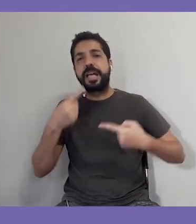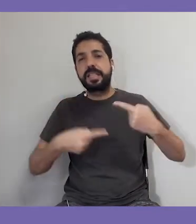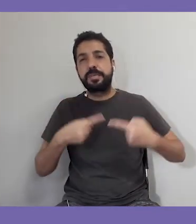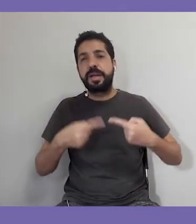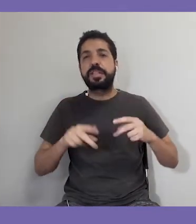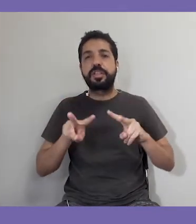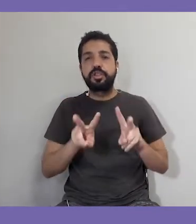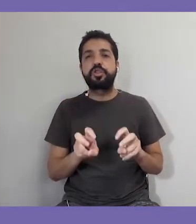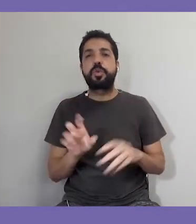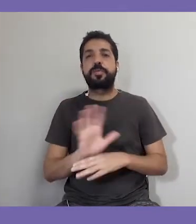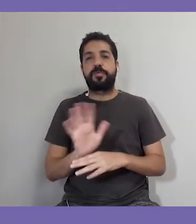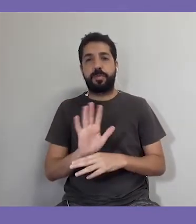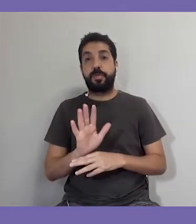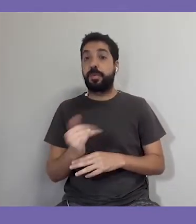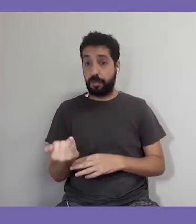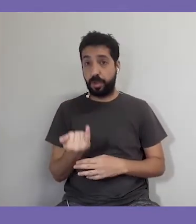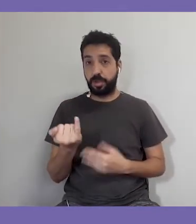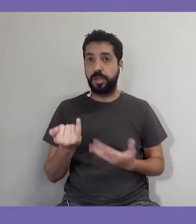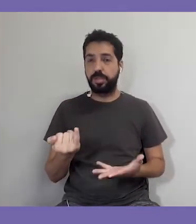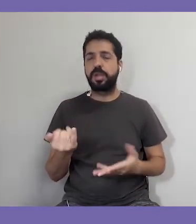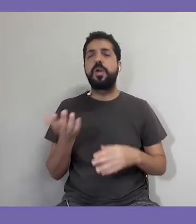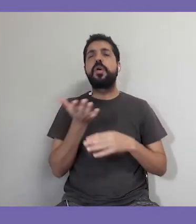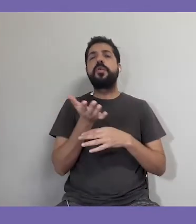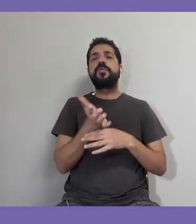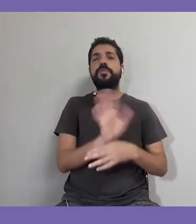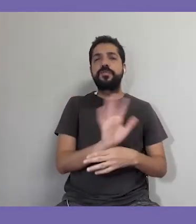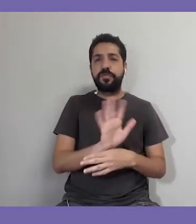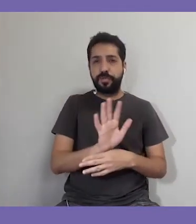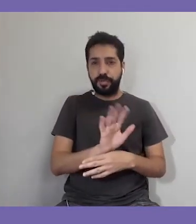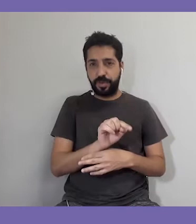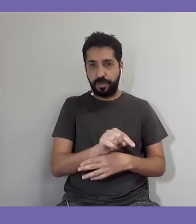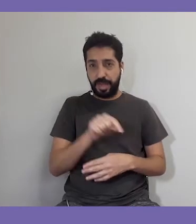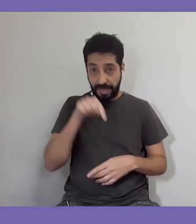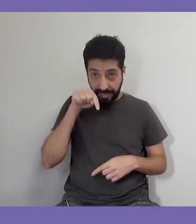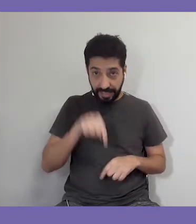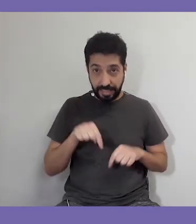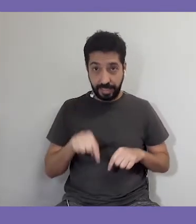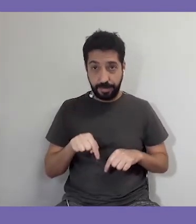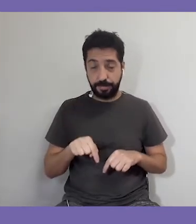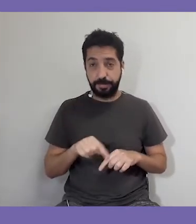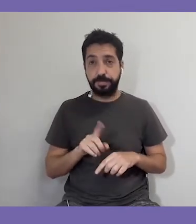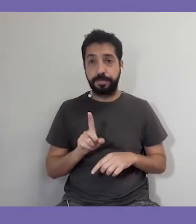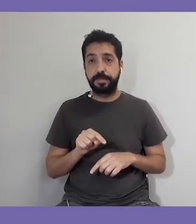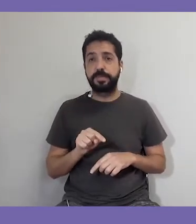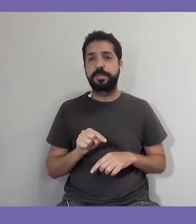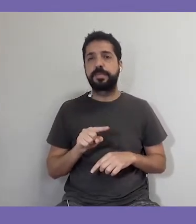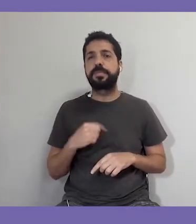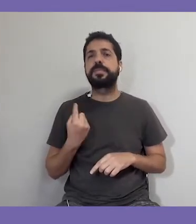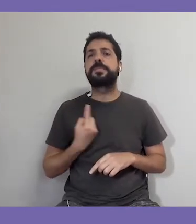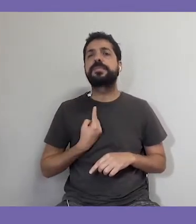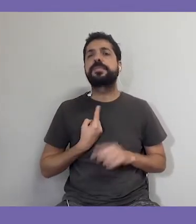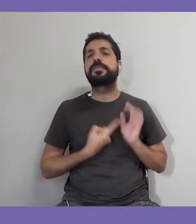né? Isso é muito importante. E assim, o nosso filme aqui,